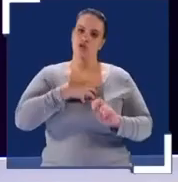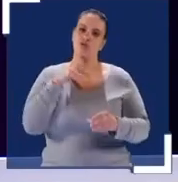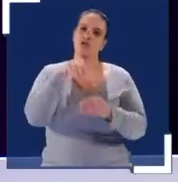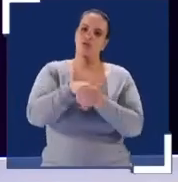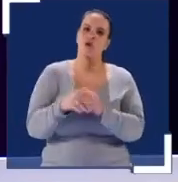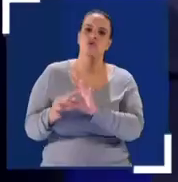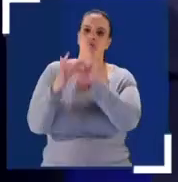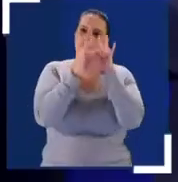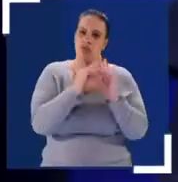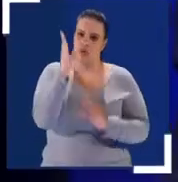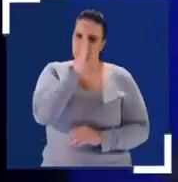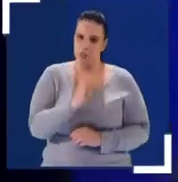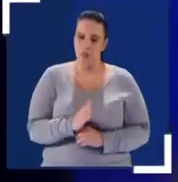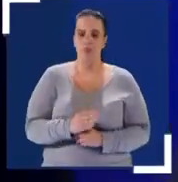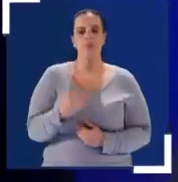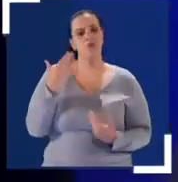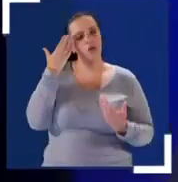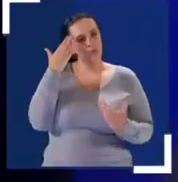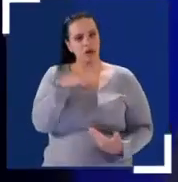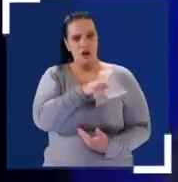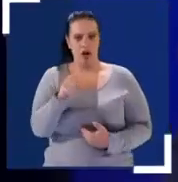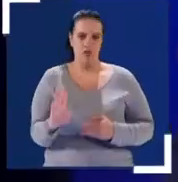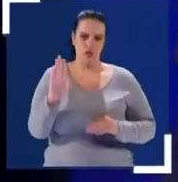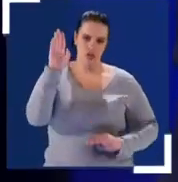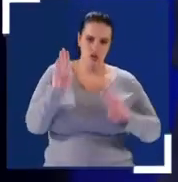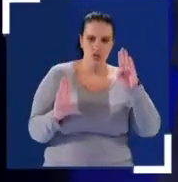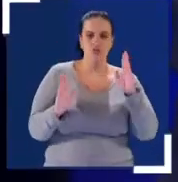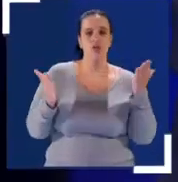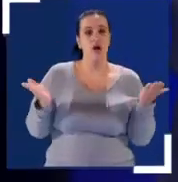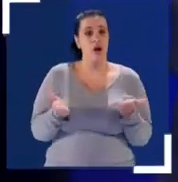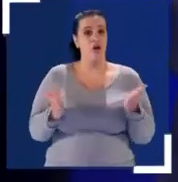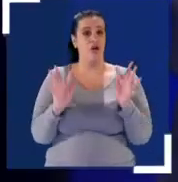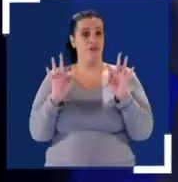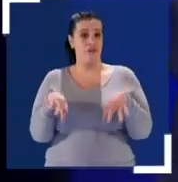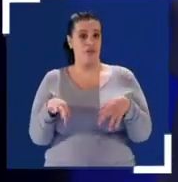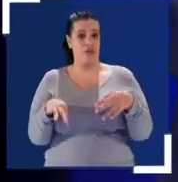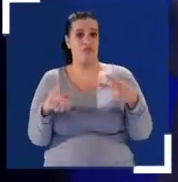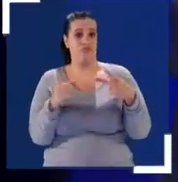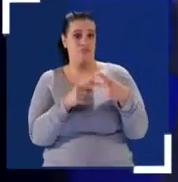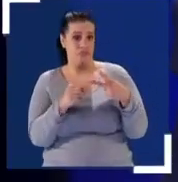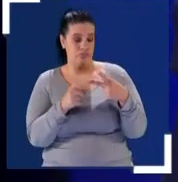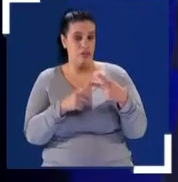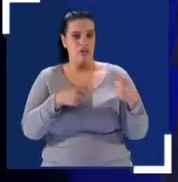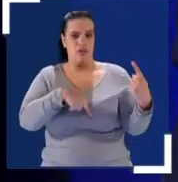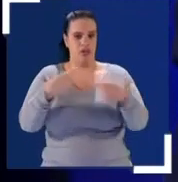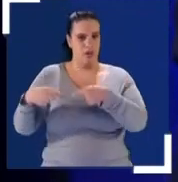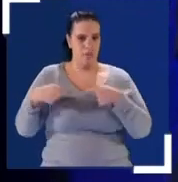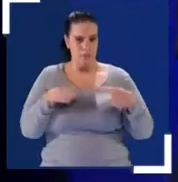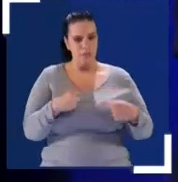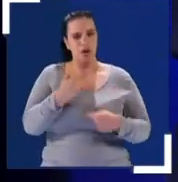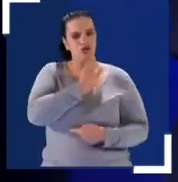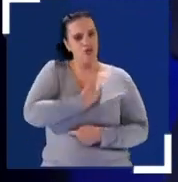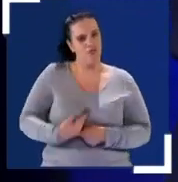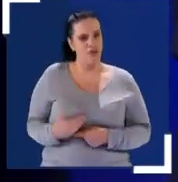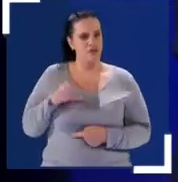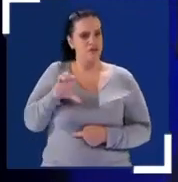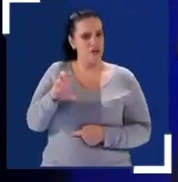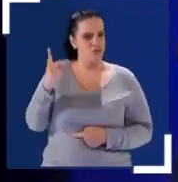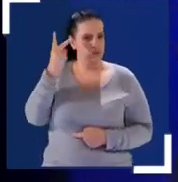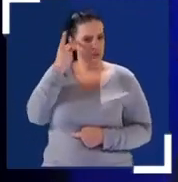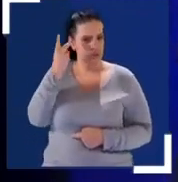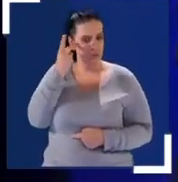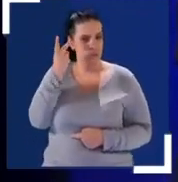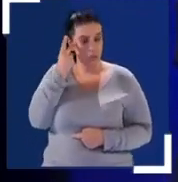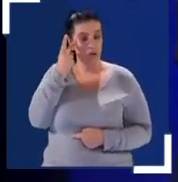Brasil. Muito obrigado, senhores candidatos. Nós chegamos, assim, ao fim do segundo bloco do debate com os candidatos ao governo do Estado de São